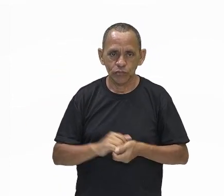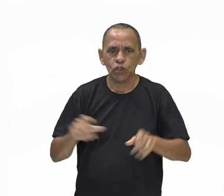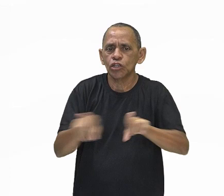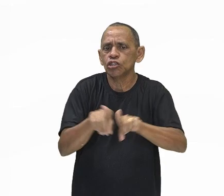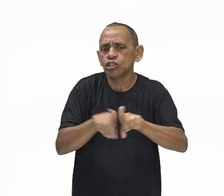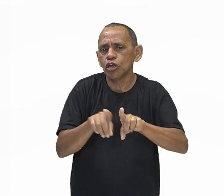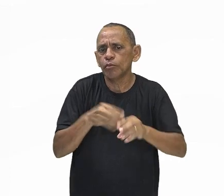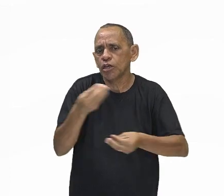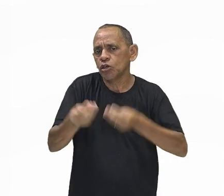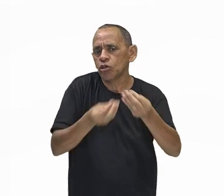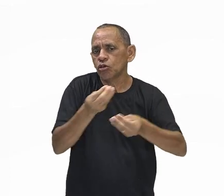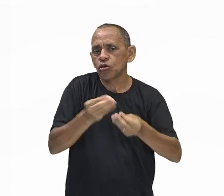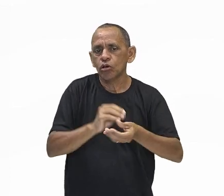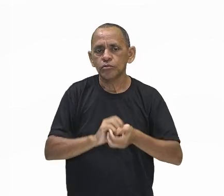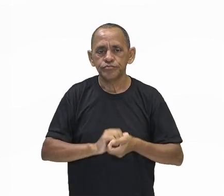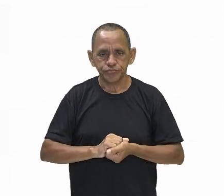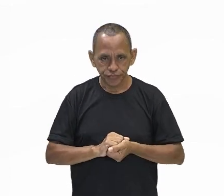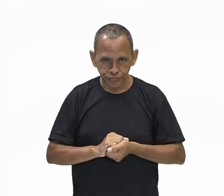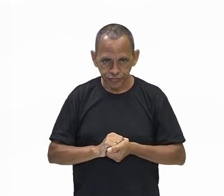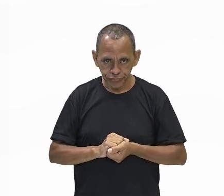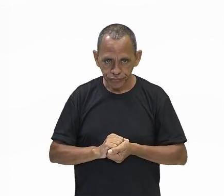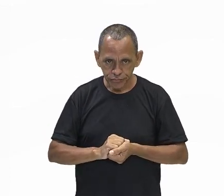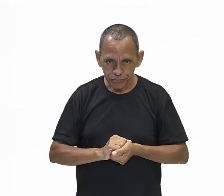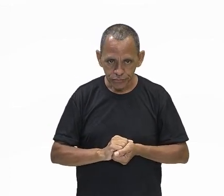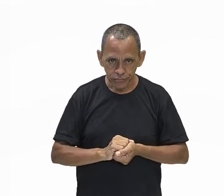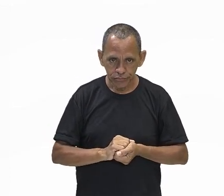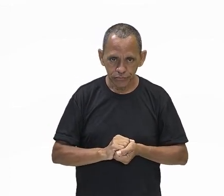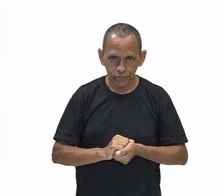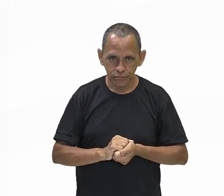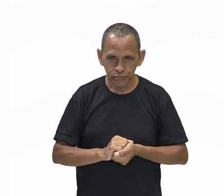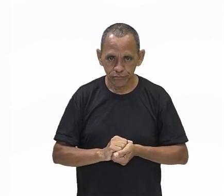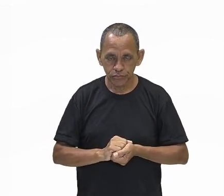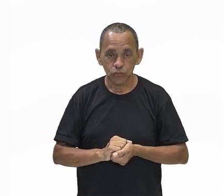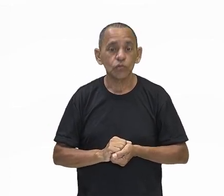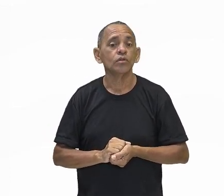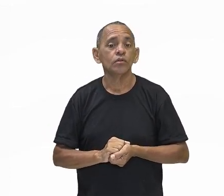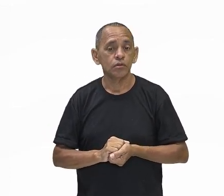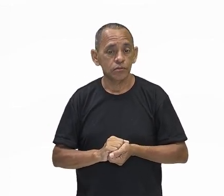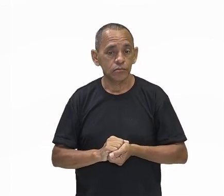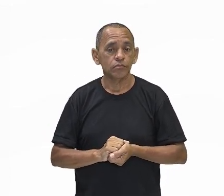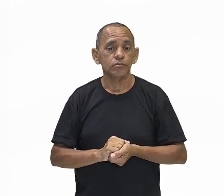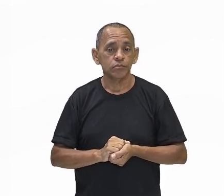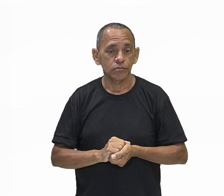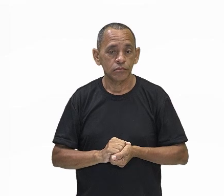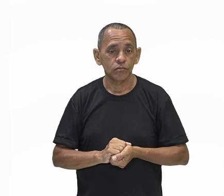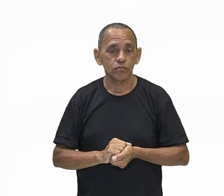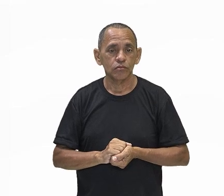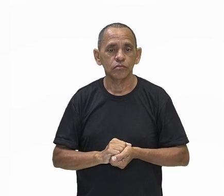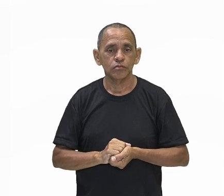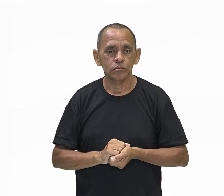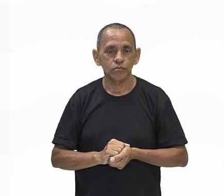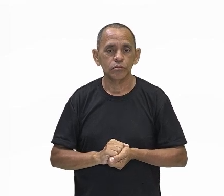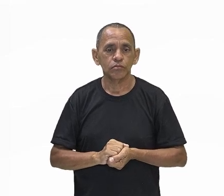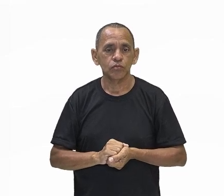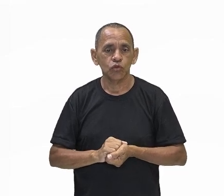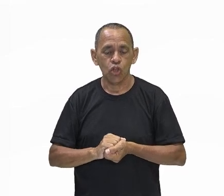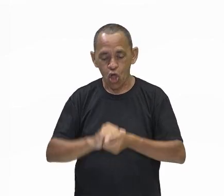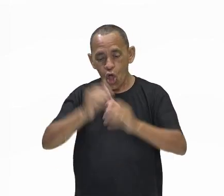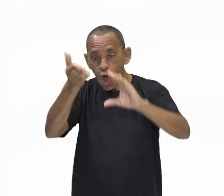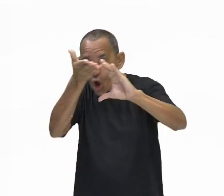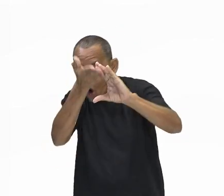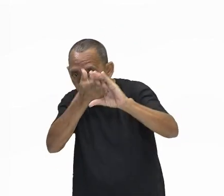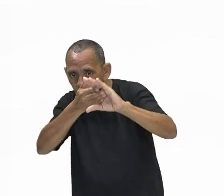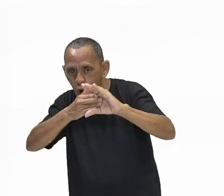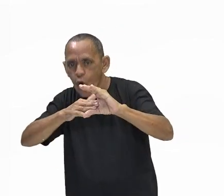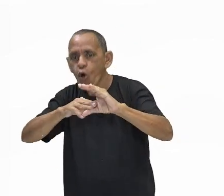convexo-côncavas. Você consegue perceber aí, agora, a estrutura das lentes divergentes. E qual é o principal objetivo